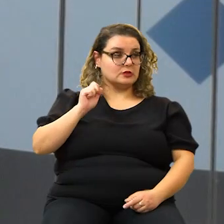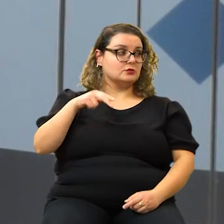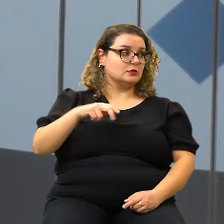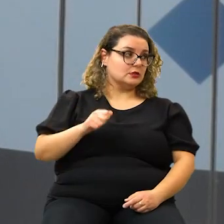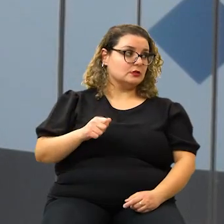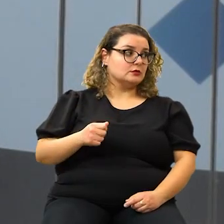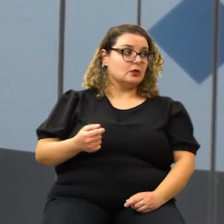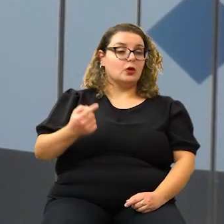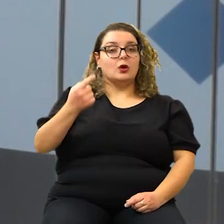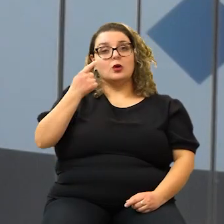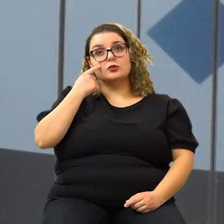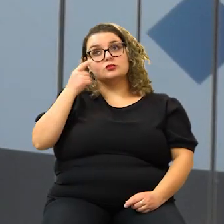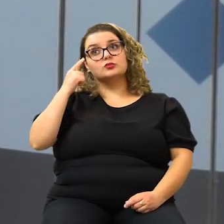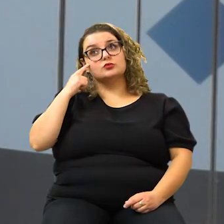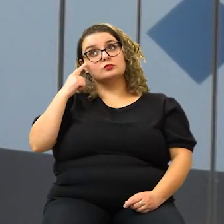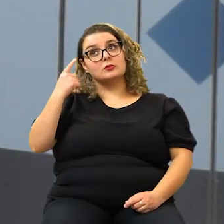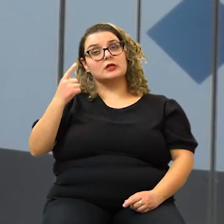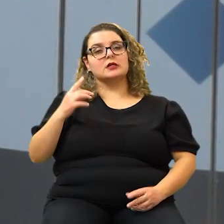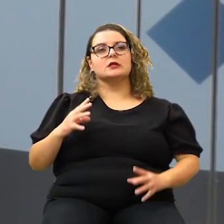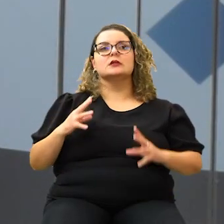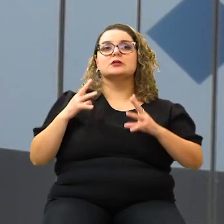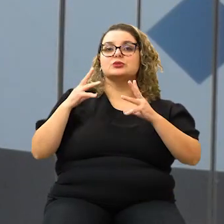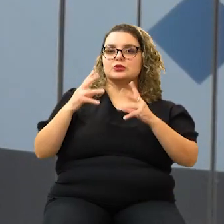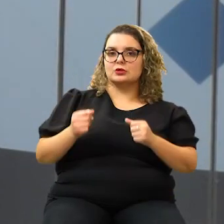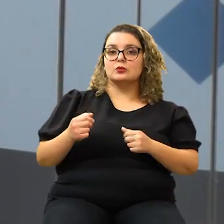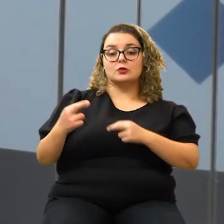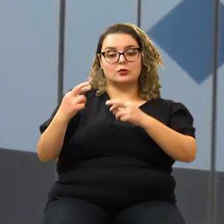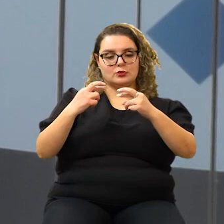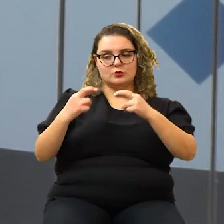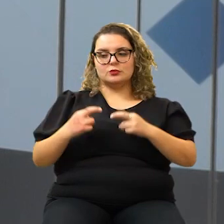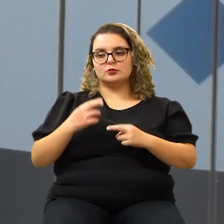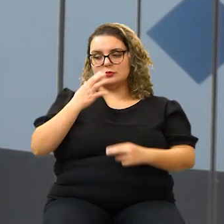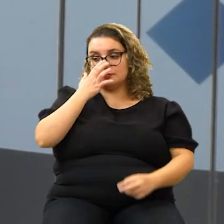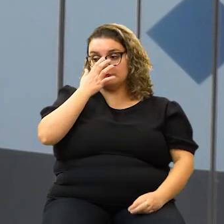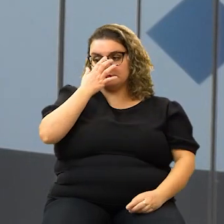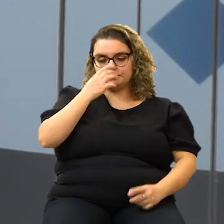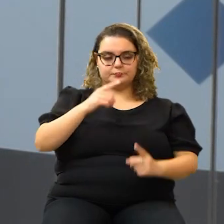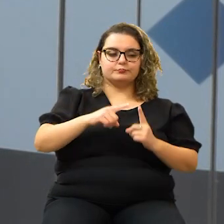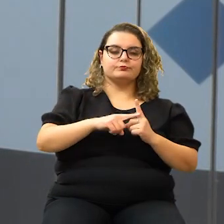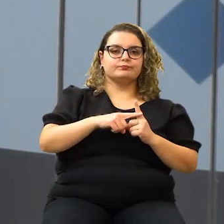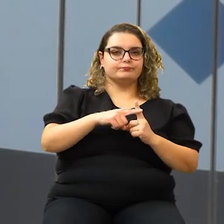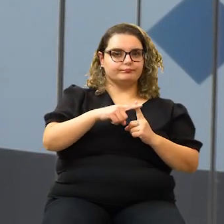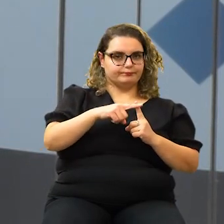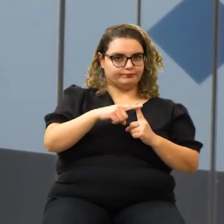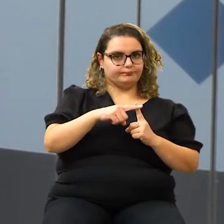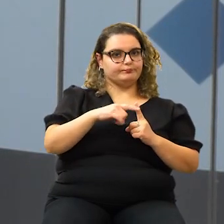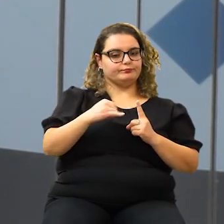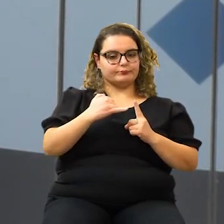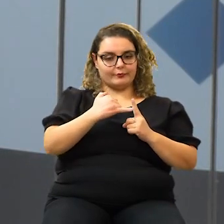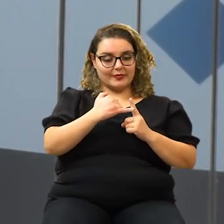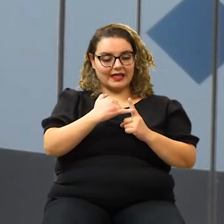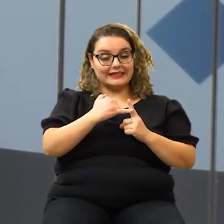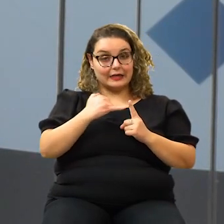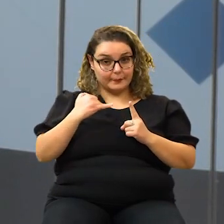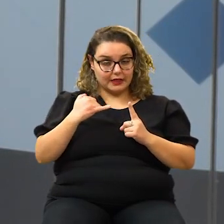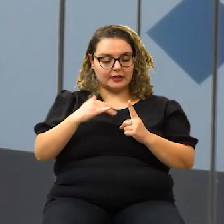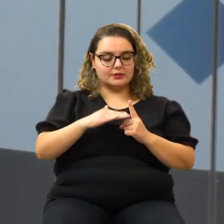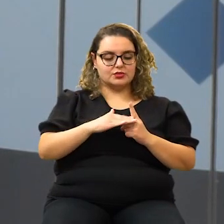de forma geral, o que a gente tem observado, né, as temperaturas mais altas, em média, né?